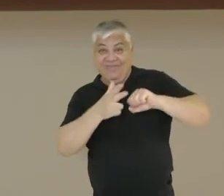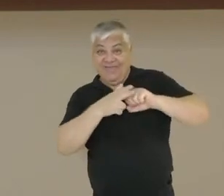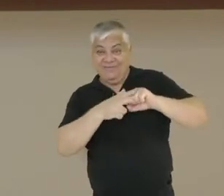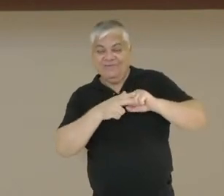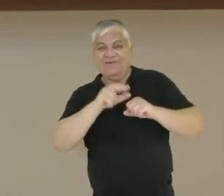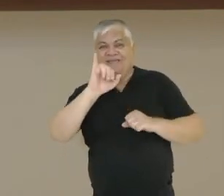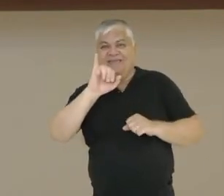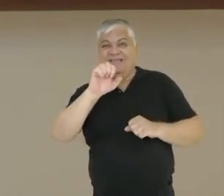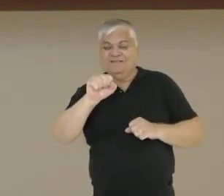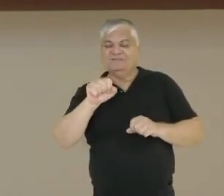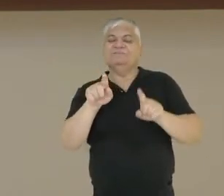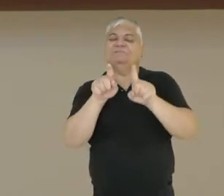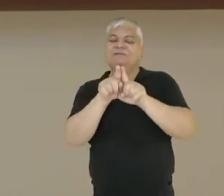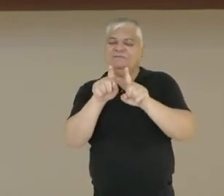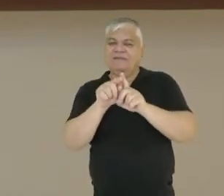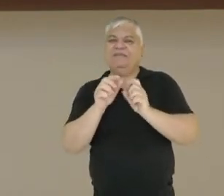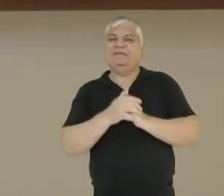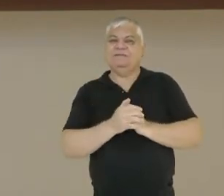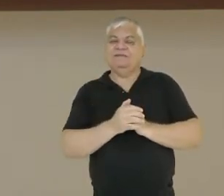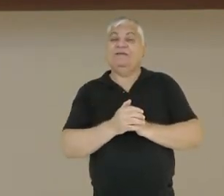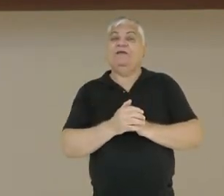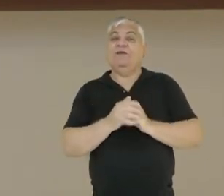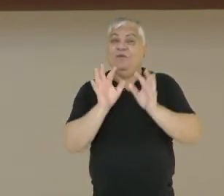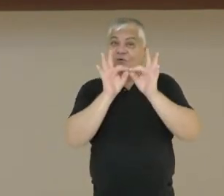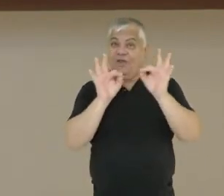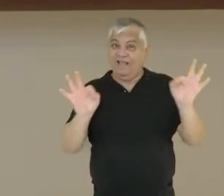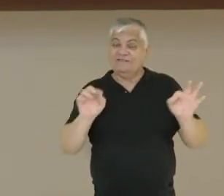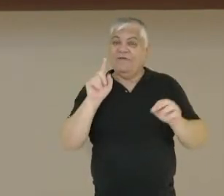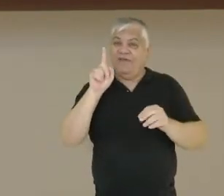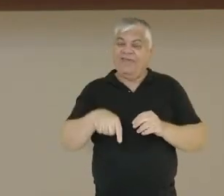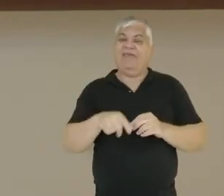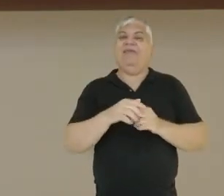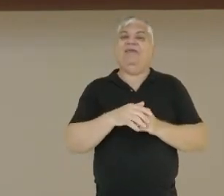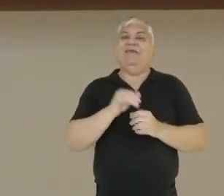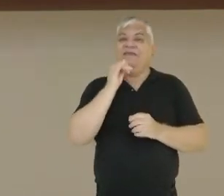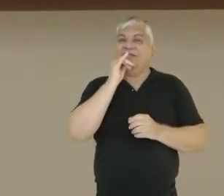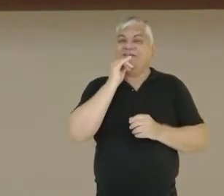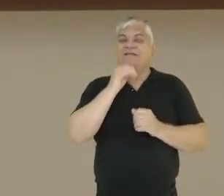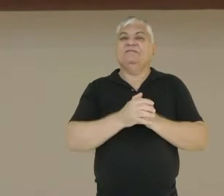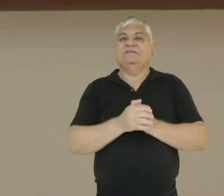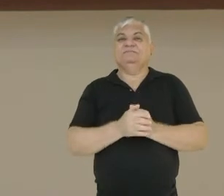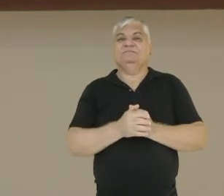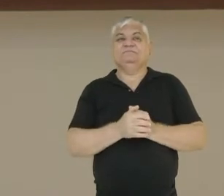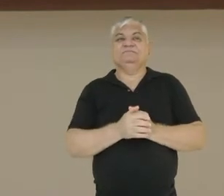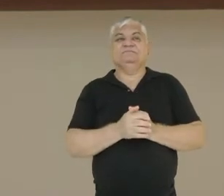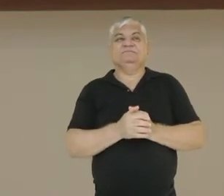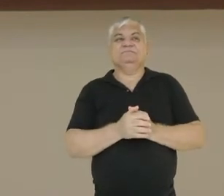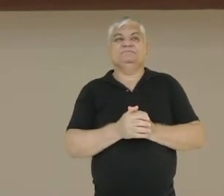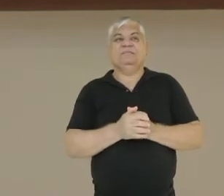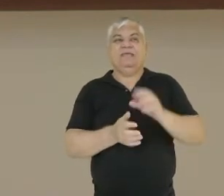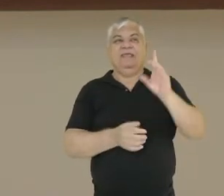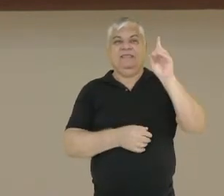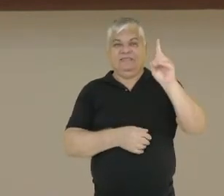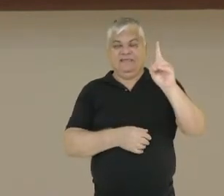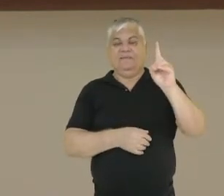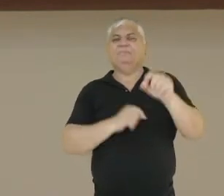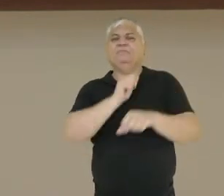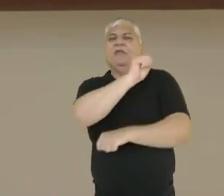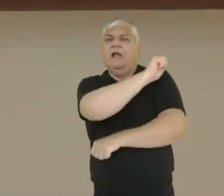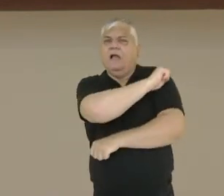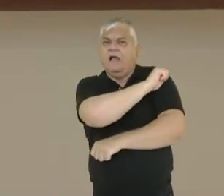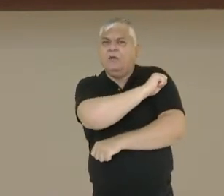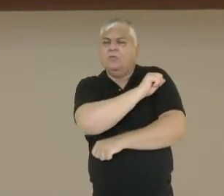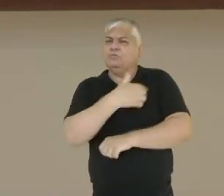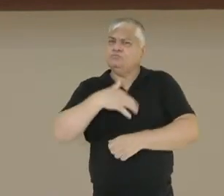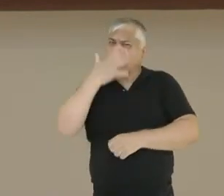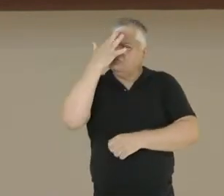sujeito. Por isso aqui eu vou ter oração subordinada predicativa. Os alunos tiveram certeza